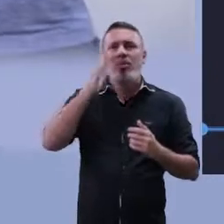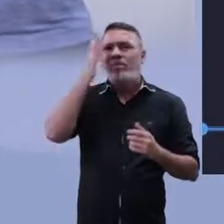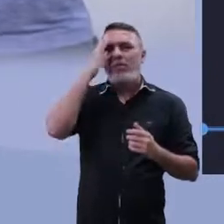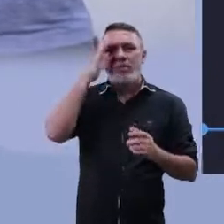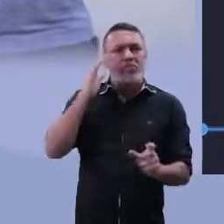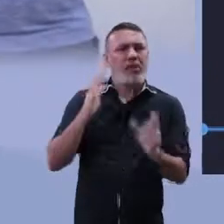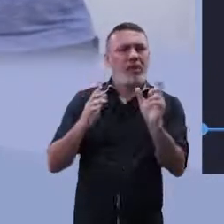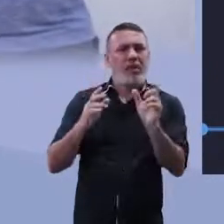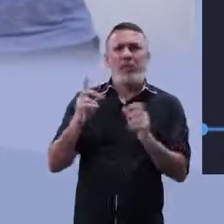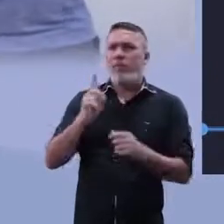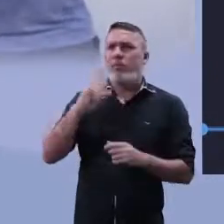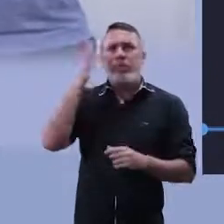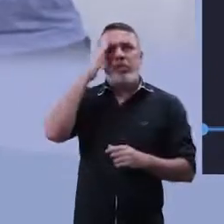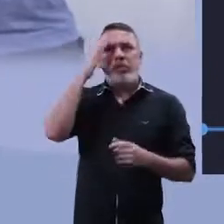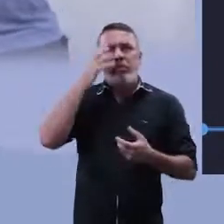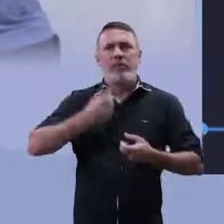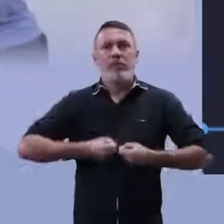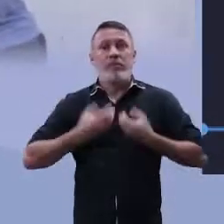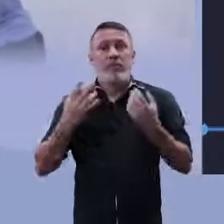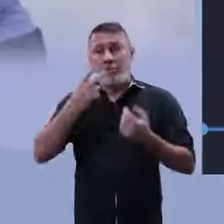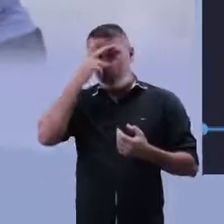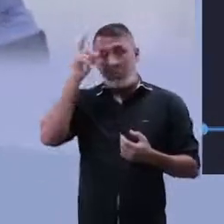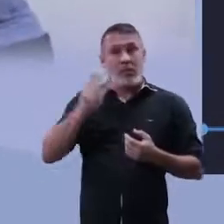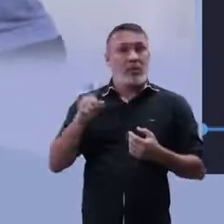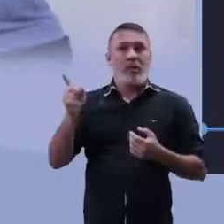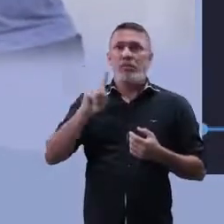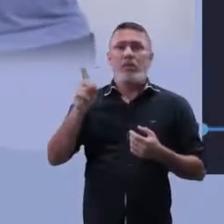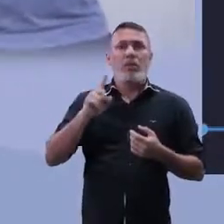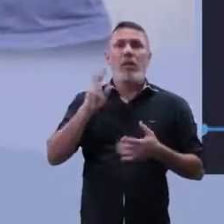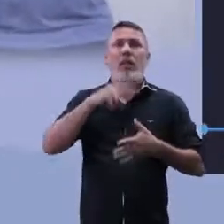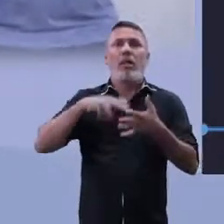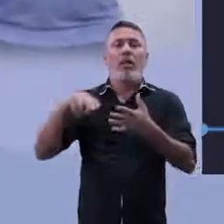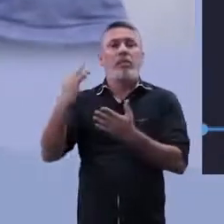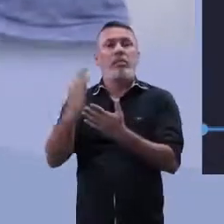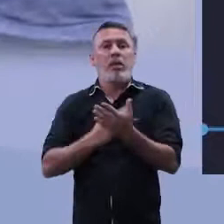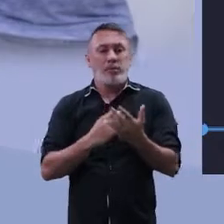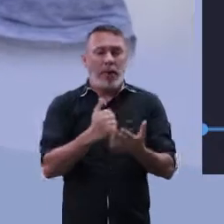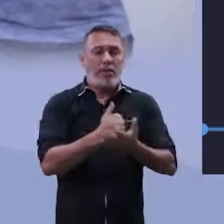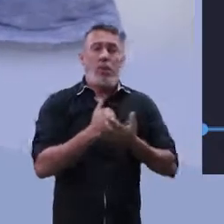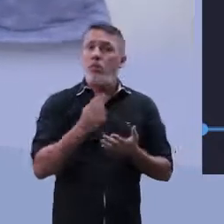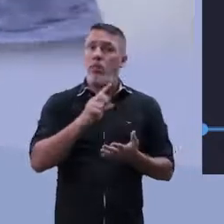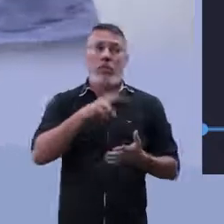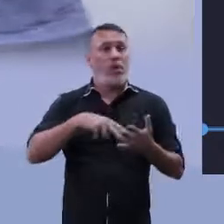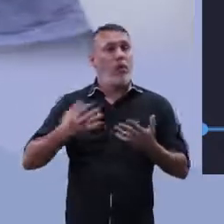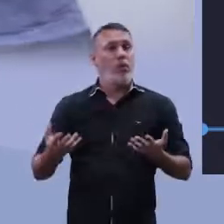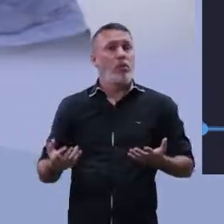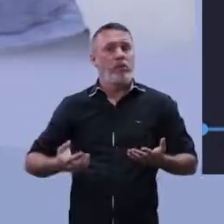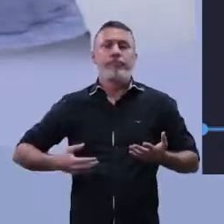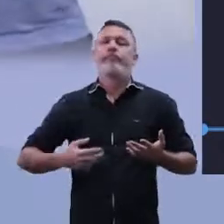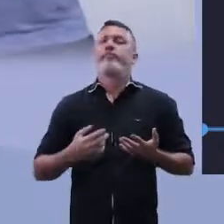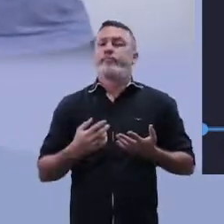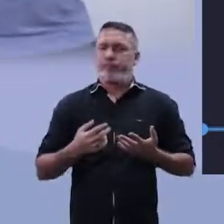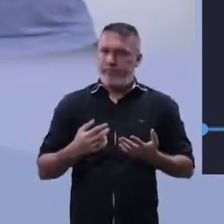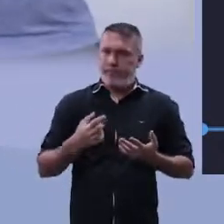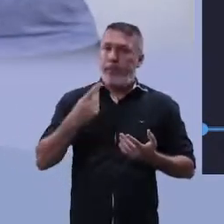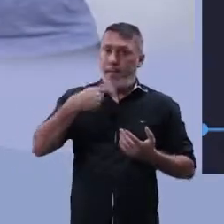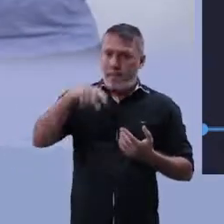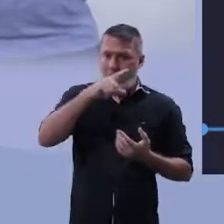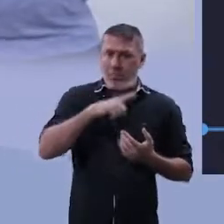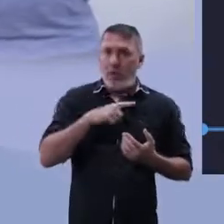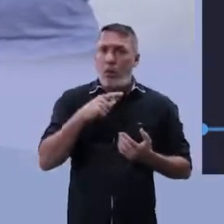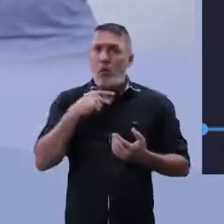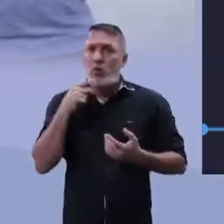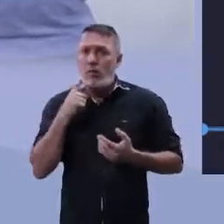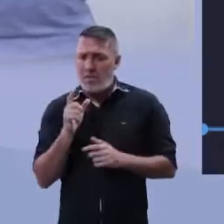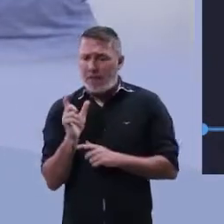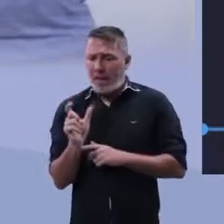péssima interpretação. E esse candidato, ele não leu nem sequer o texto de apoio. Então, galera, se você está